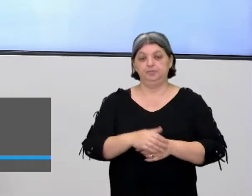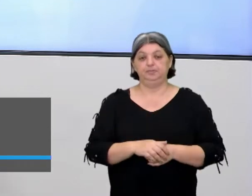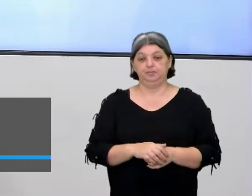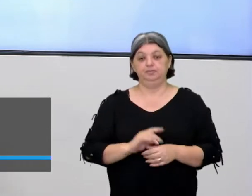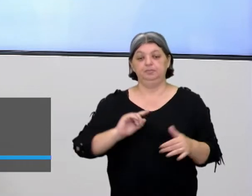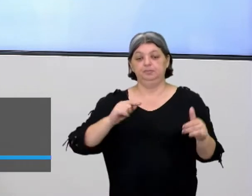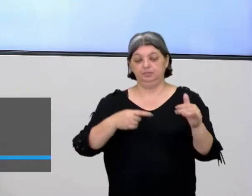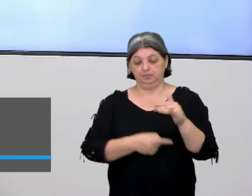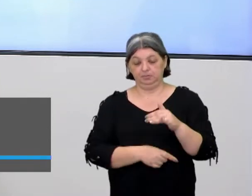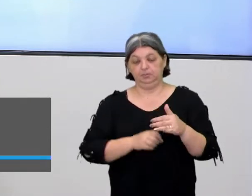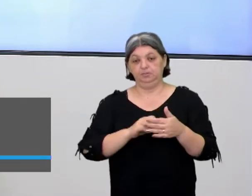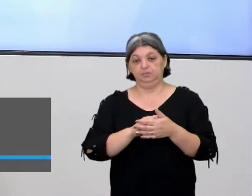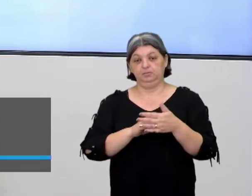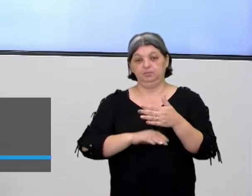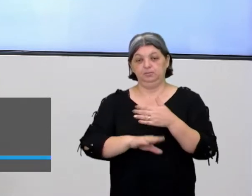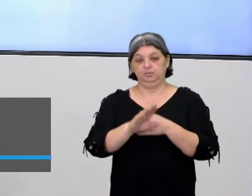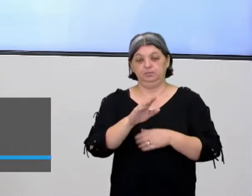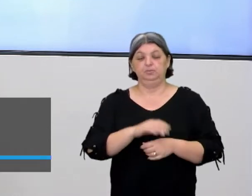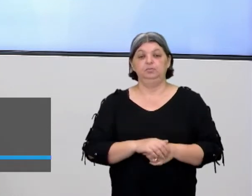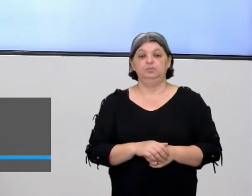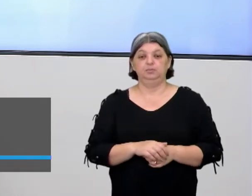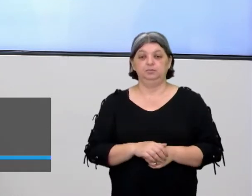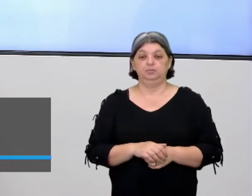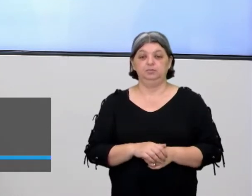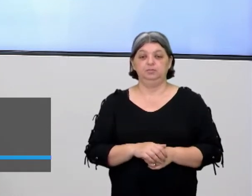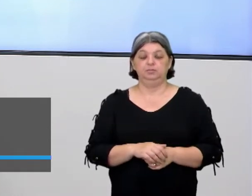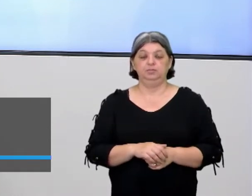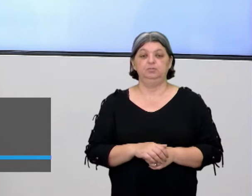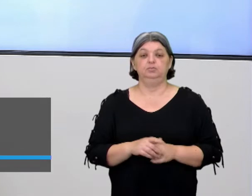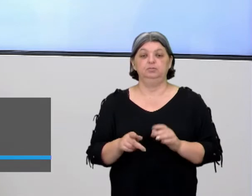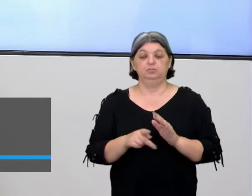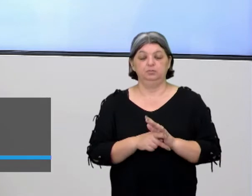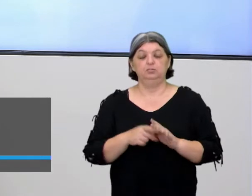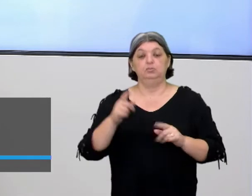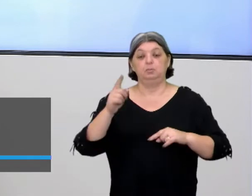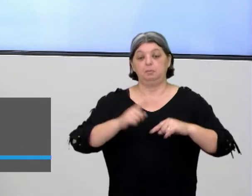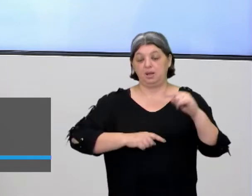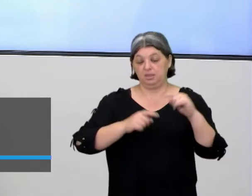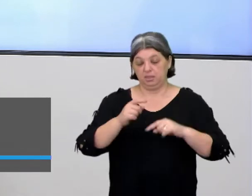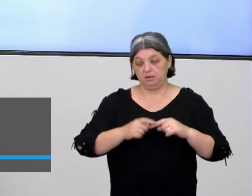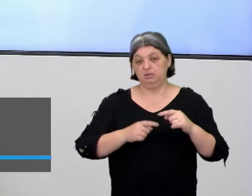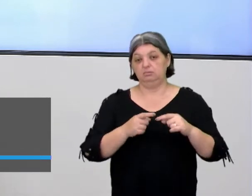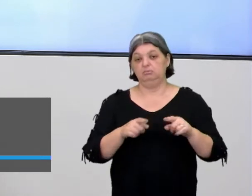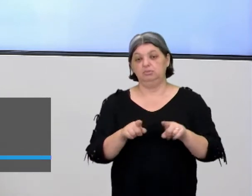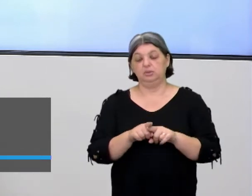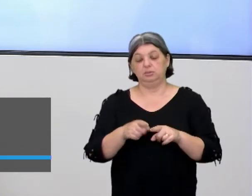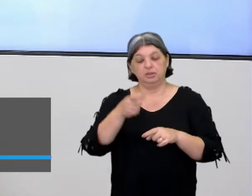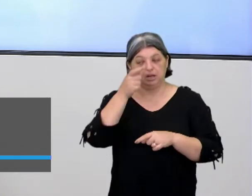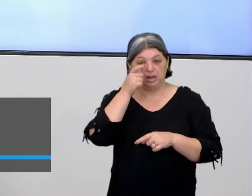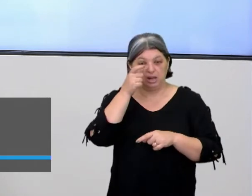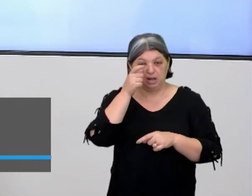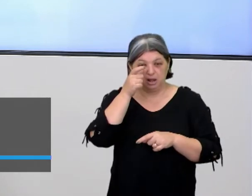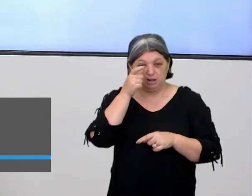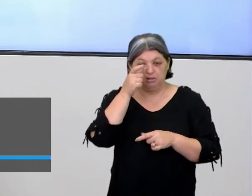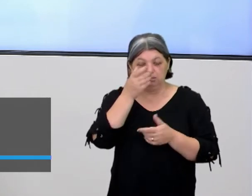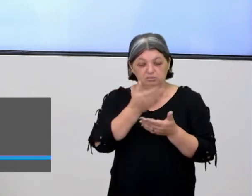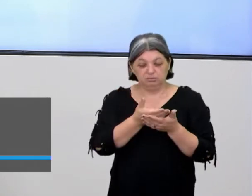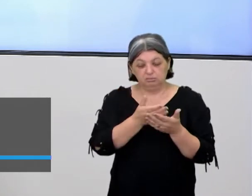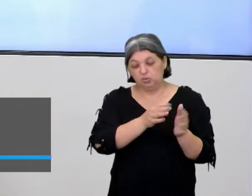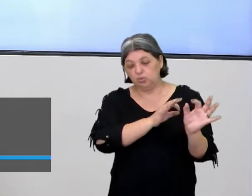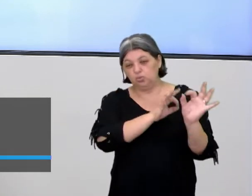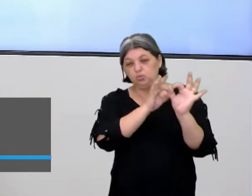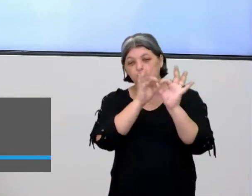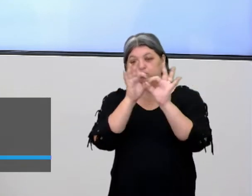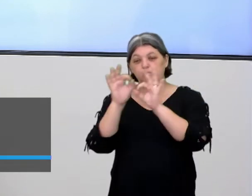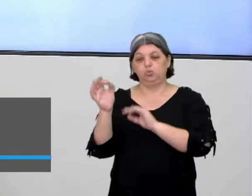aprofundamento curricular é exatamente essa, né? Que você pegue esse material, que você pegue as aulas, assista novamente, né?